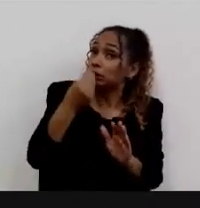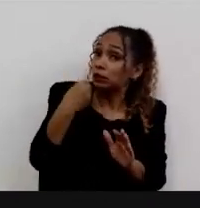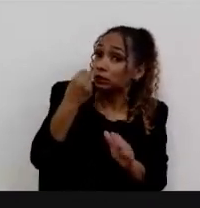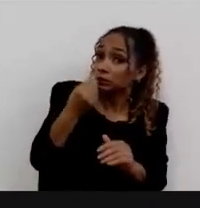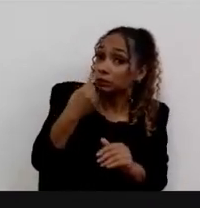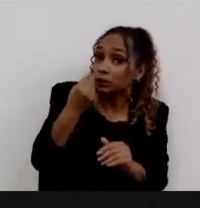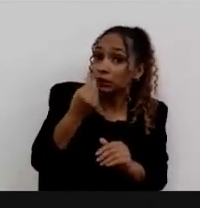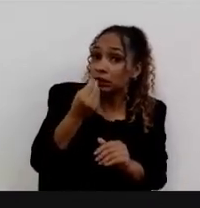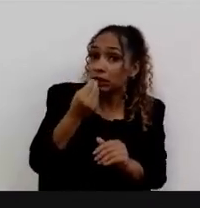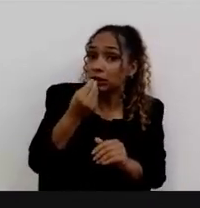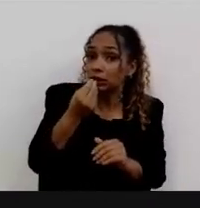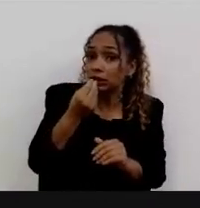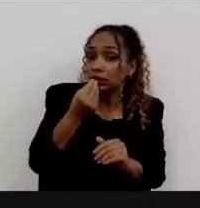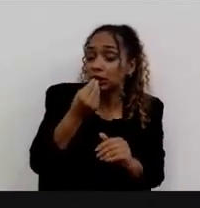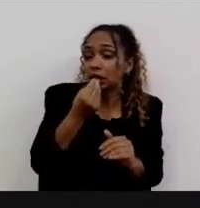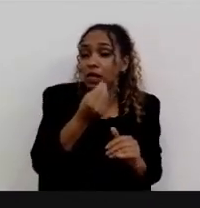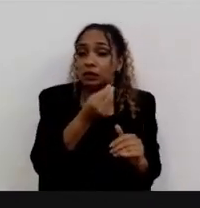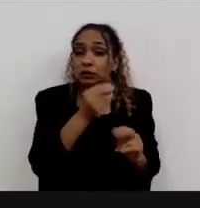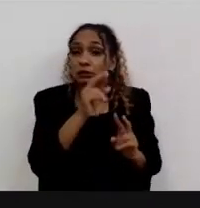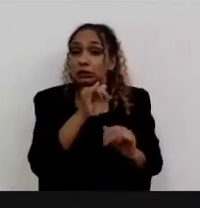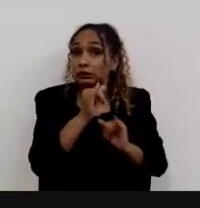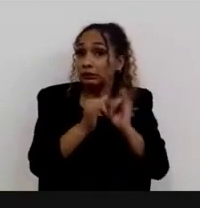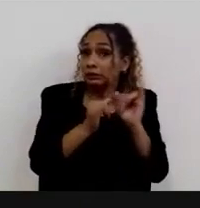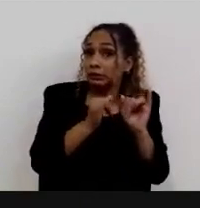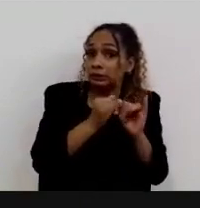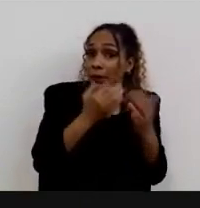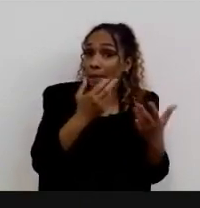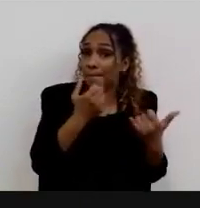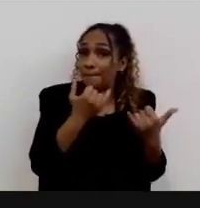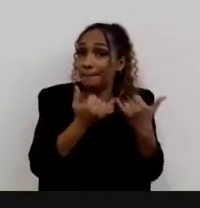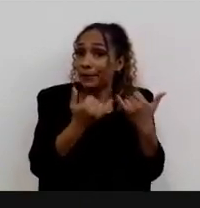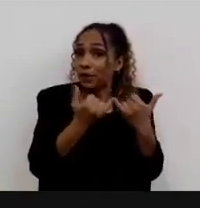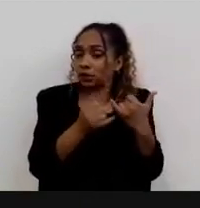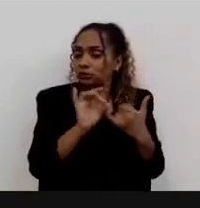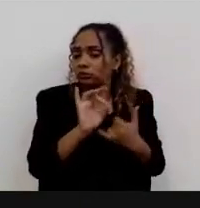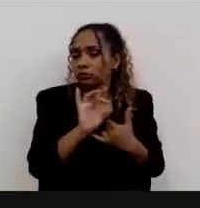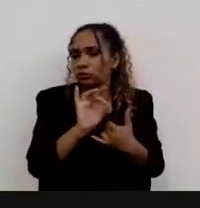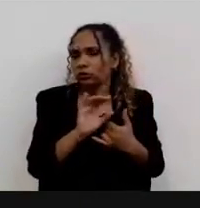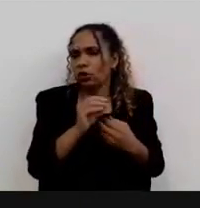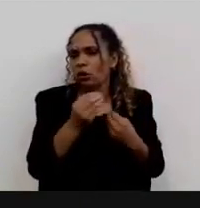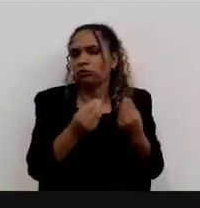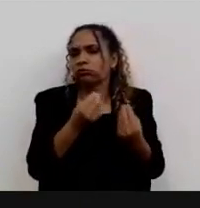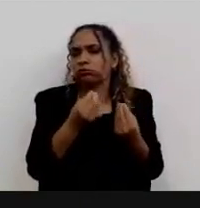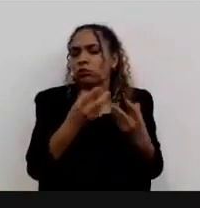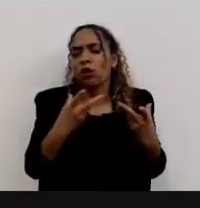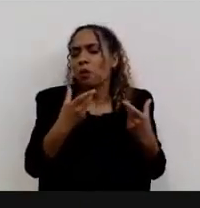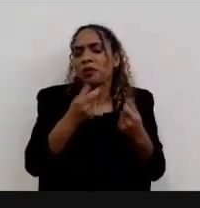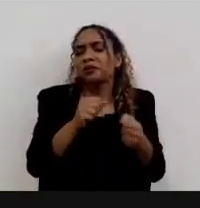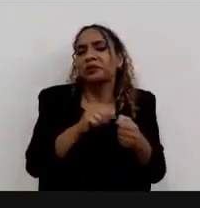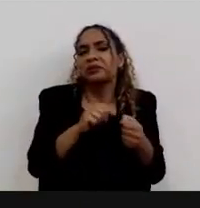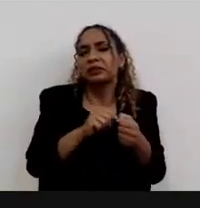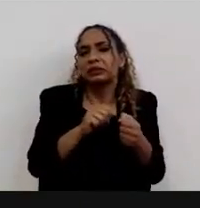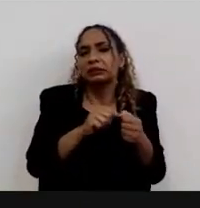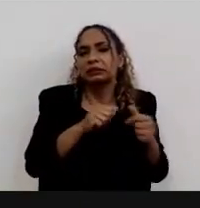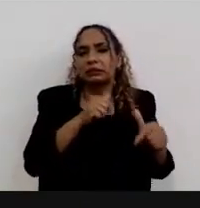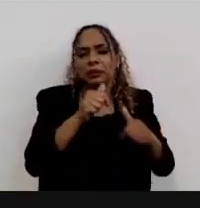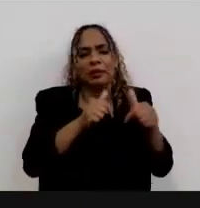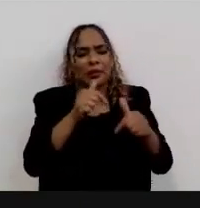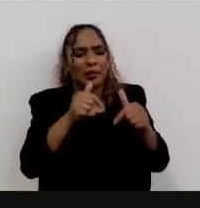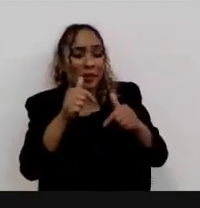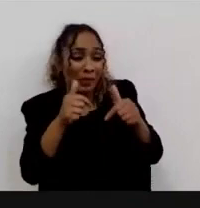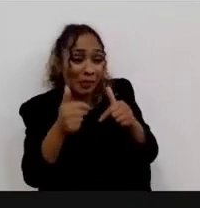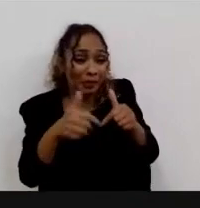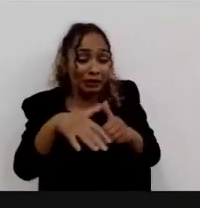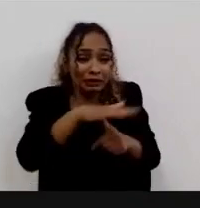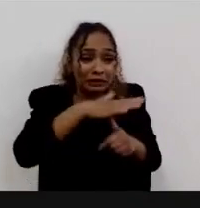vivências num ambiente simulado. E qual a vantagem de fazer isso dentro de um ambiente simulado? É trabalhar diversas